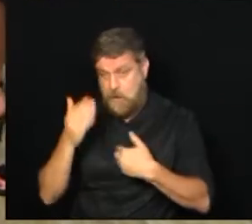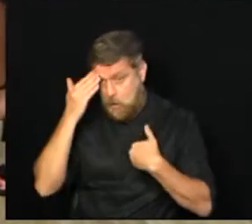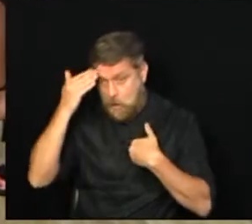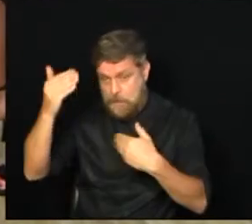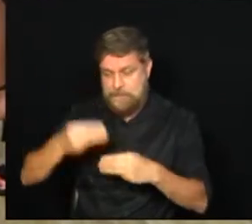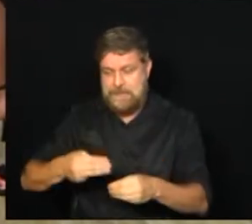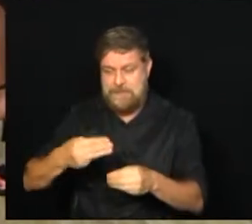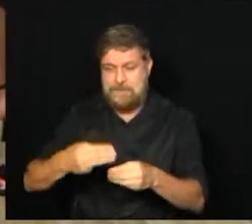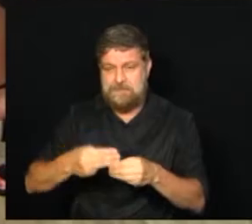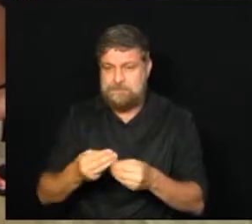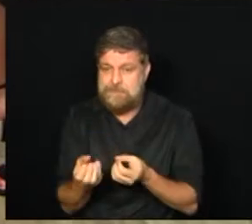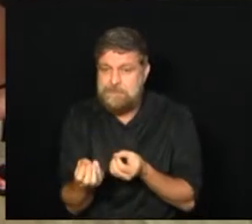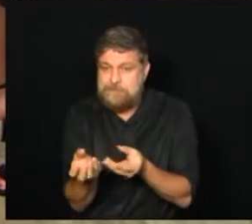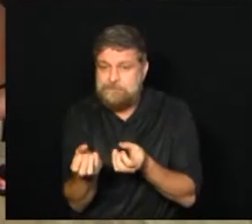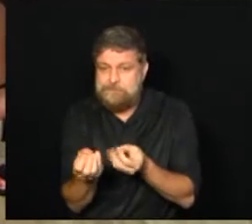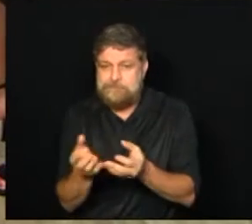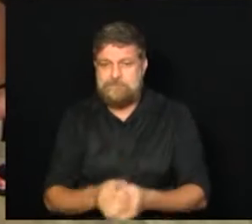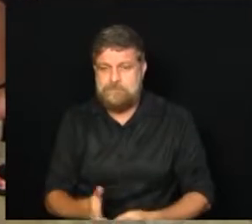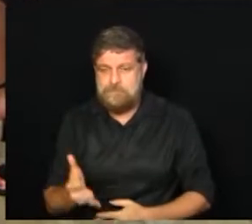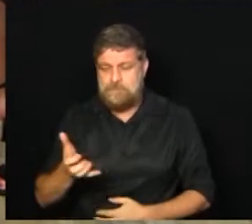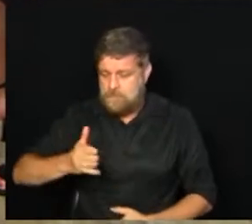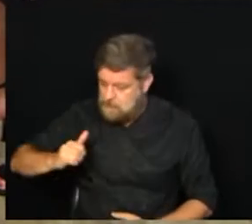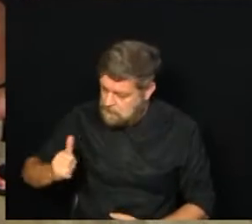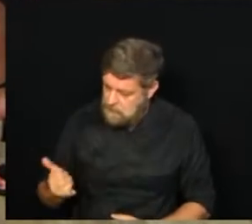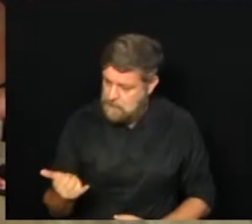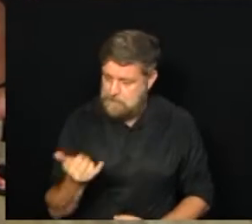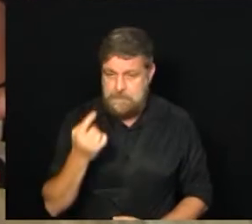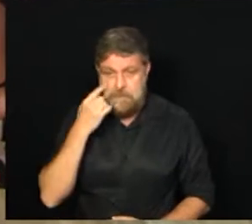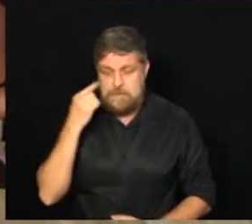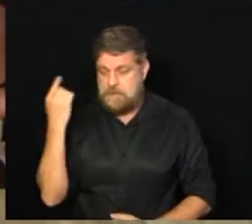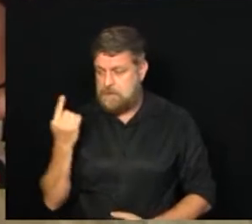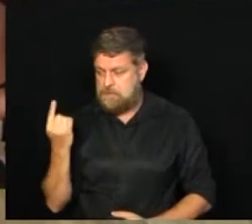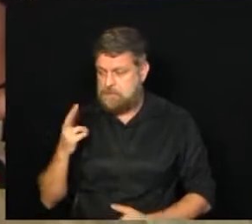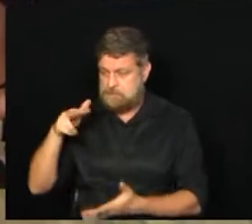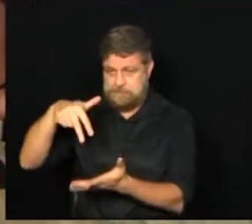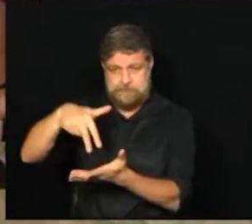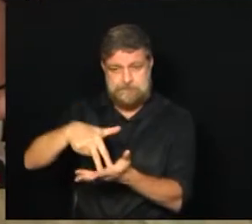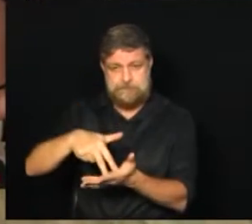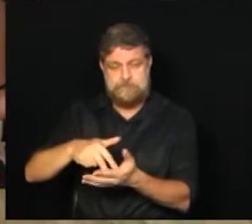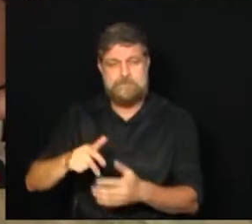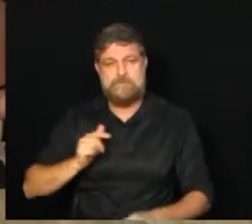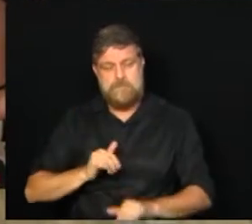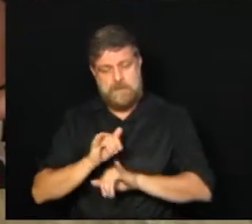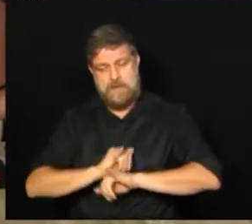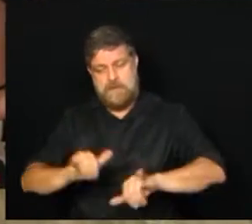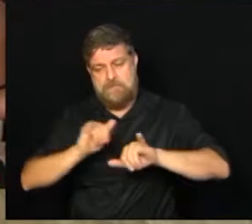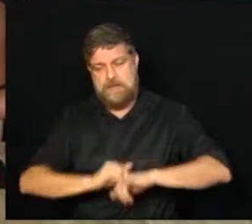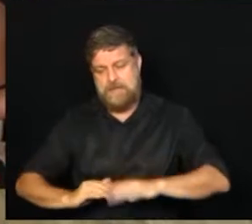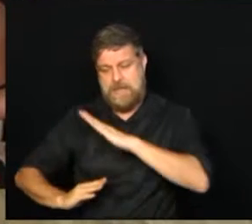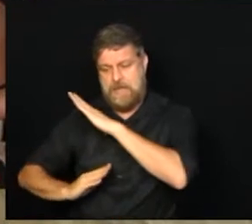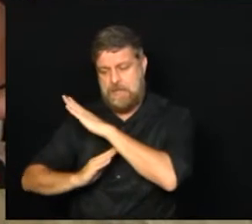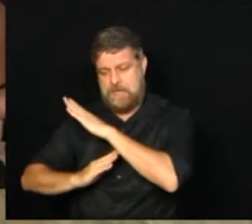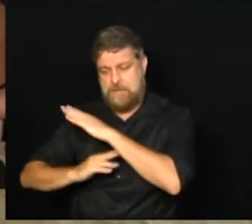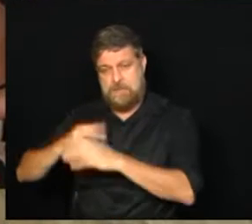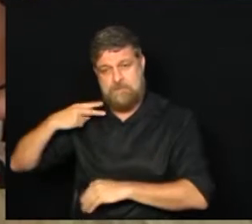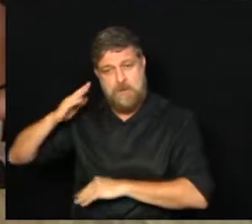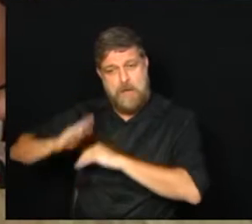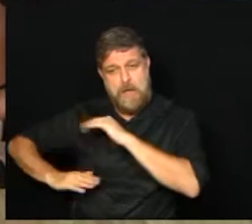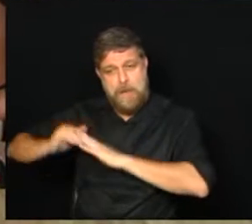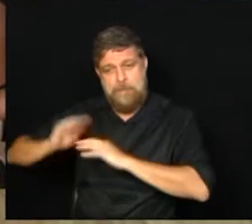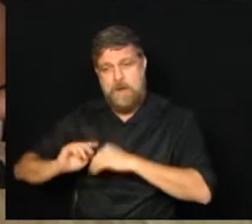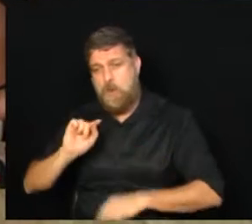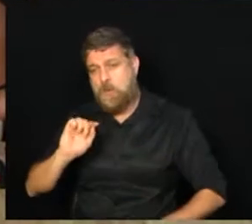de Campinas. Quero aproveitar a sua presença aqui nos nossos estúdios para nós falarmos das notícias do Legislativo, do que acontece